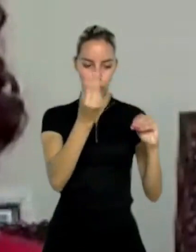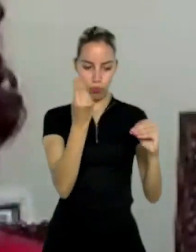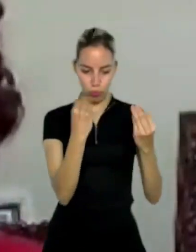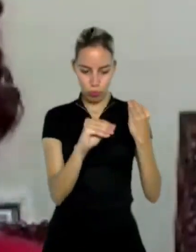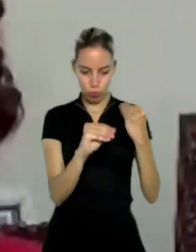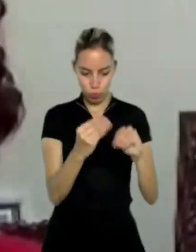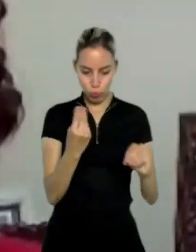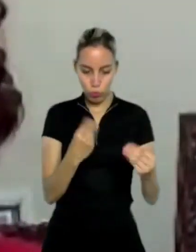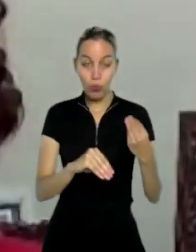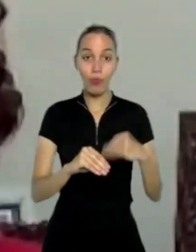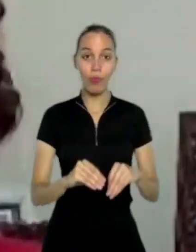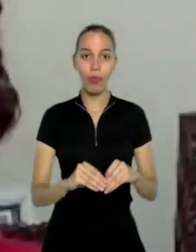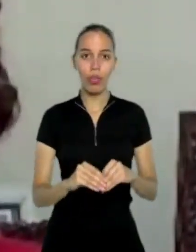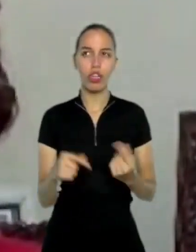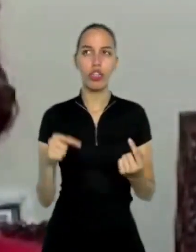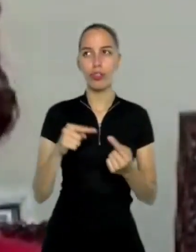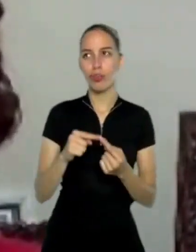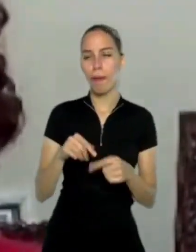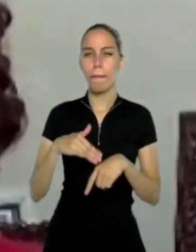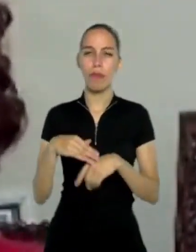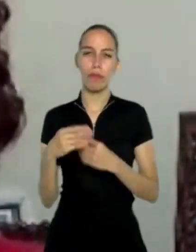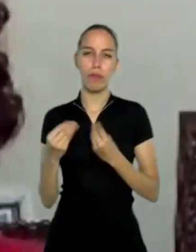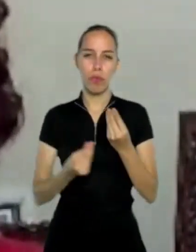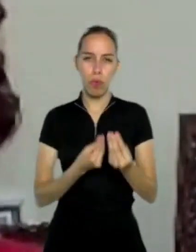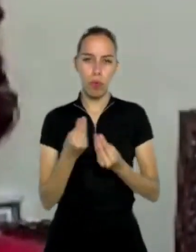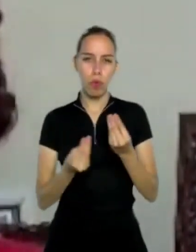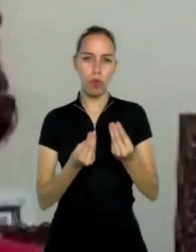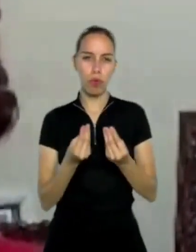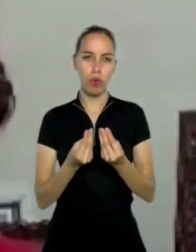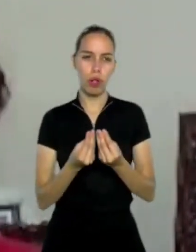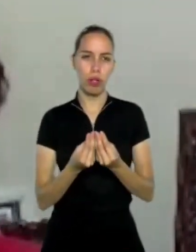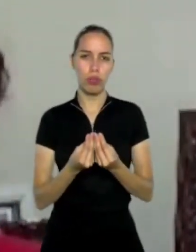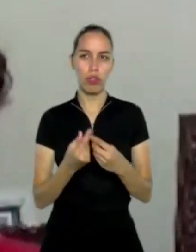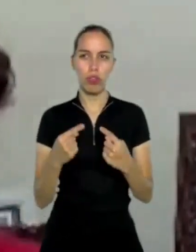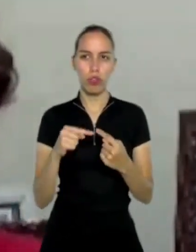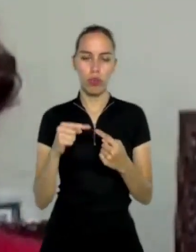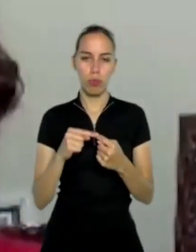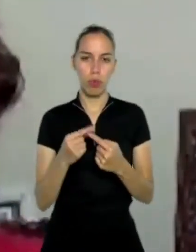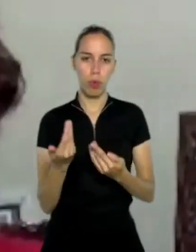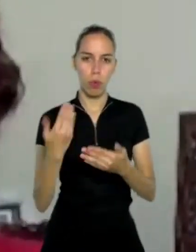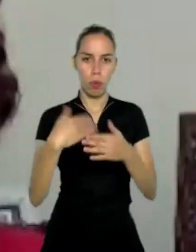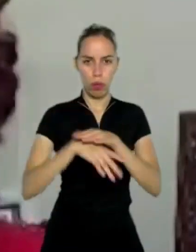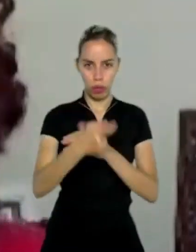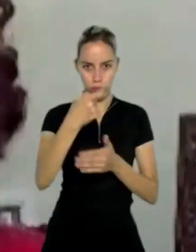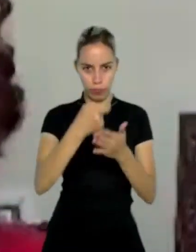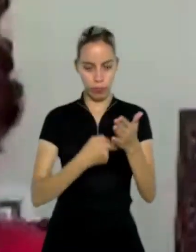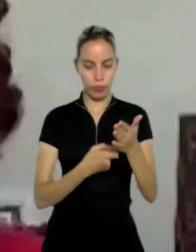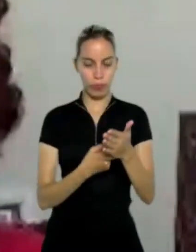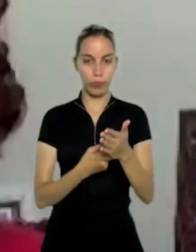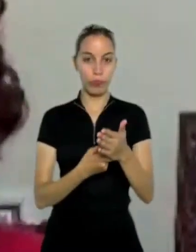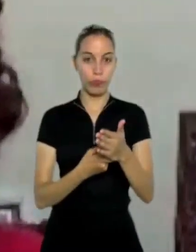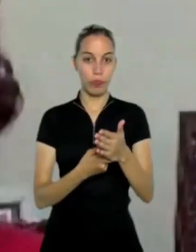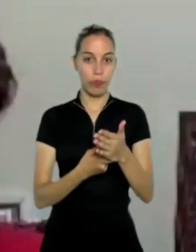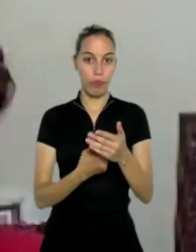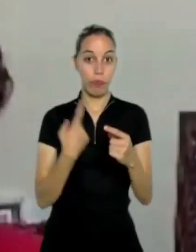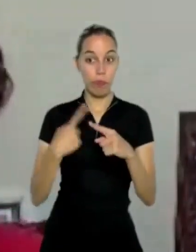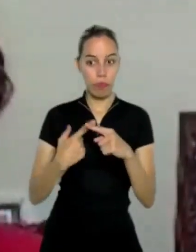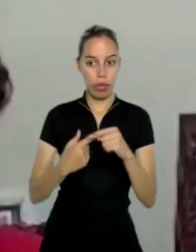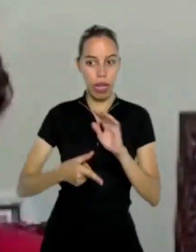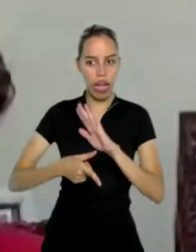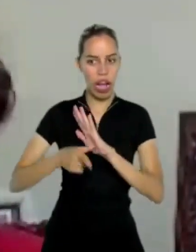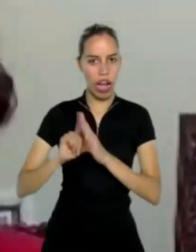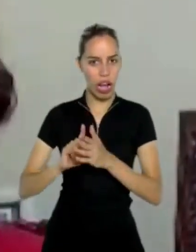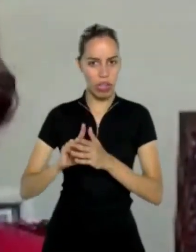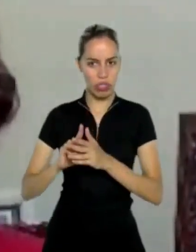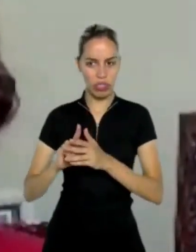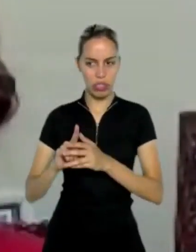lá, mas como um repositório mesmo, né, um arquivo de textos. Porque nessa época eu não tinha nem